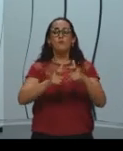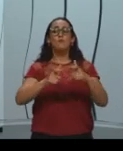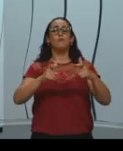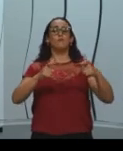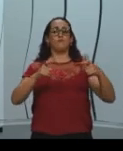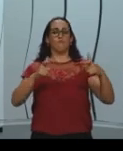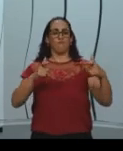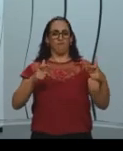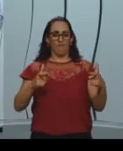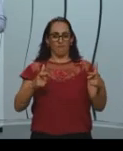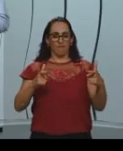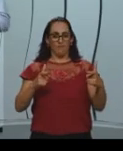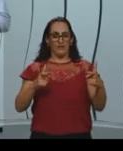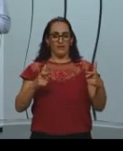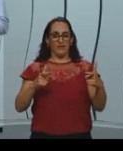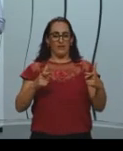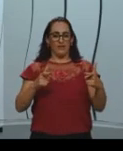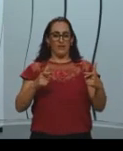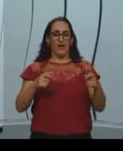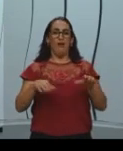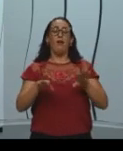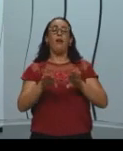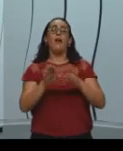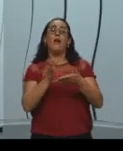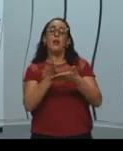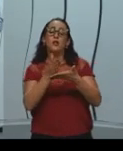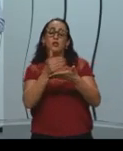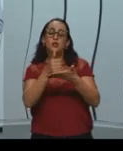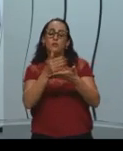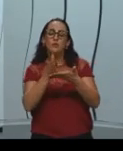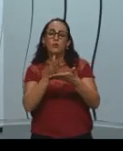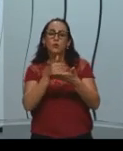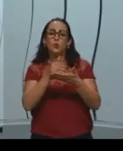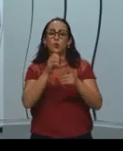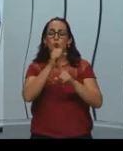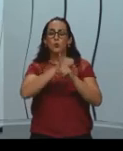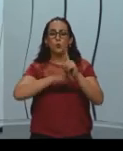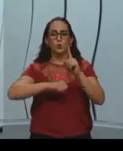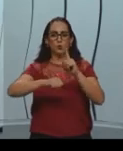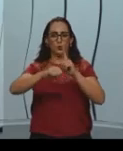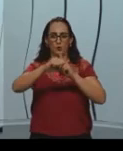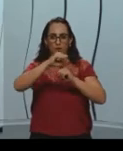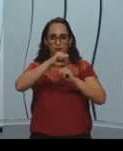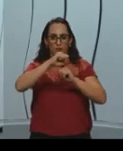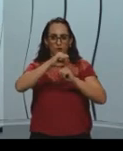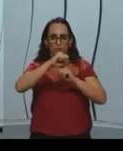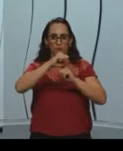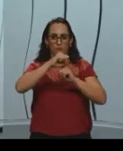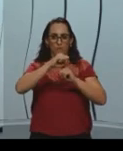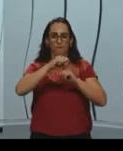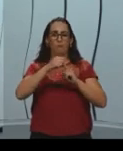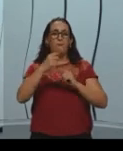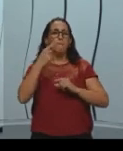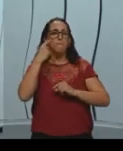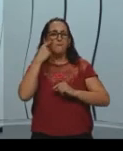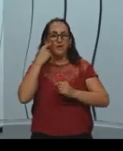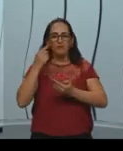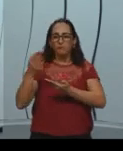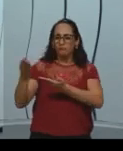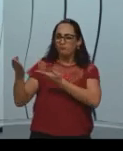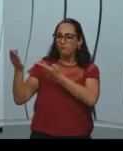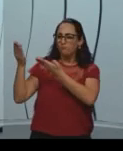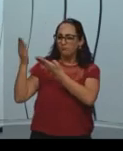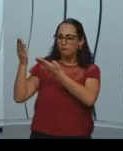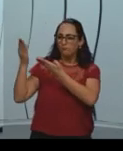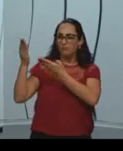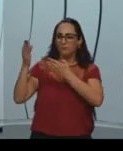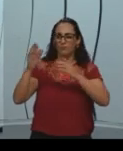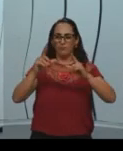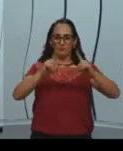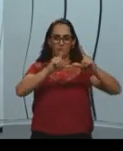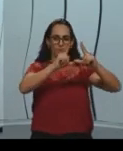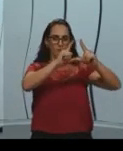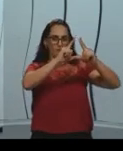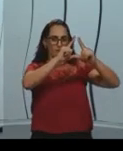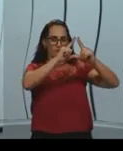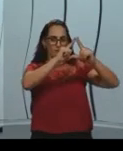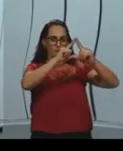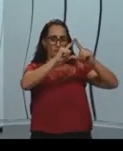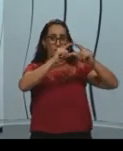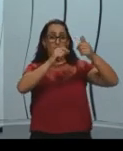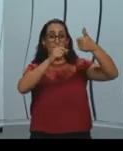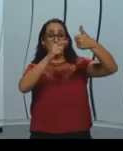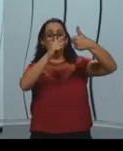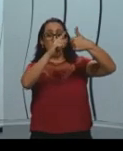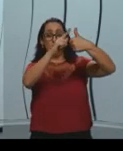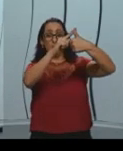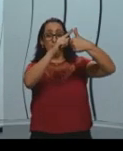momento. Com relação à divisão da sociedade, nós vamos ter aí no topo, né, da nossa pirâmide social aí, os senhores de